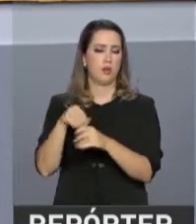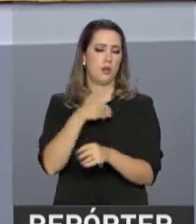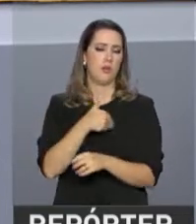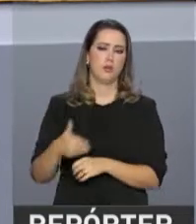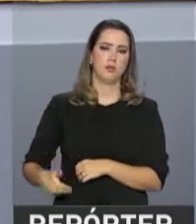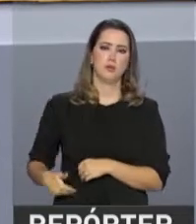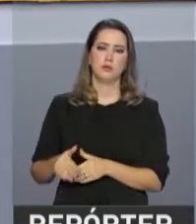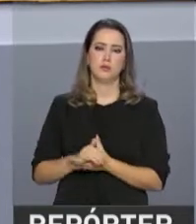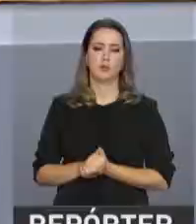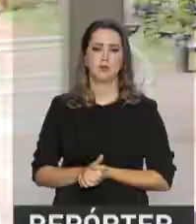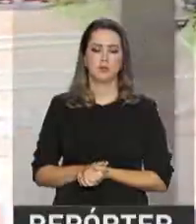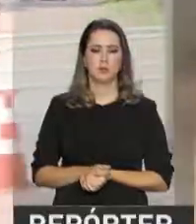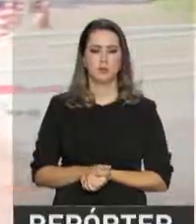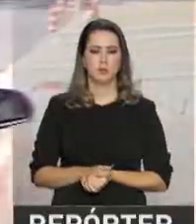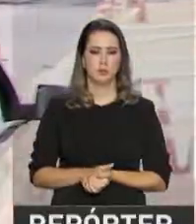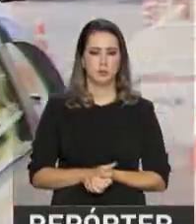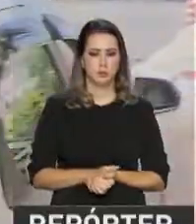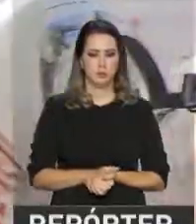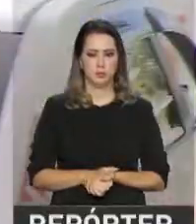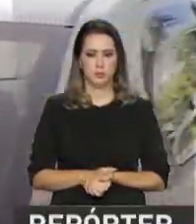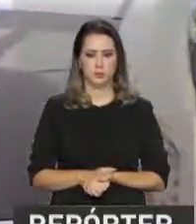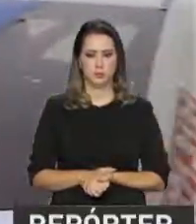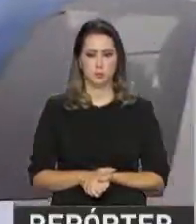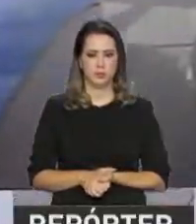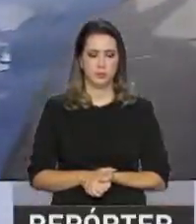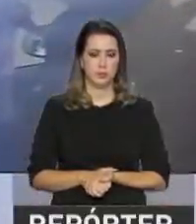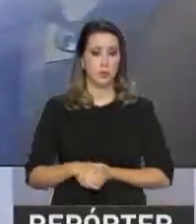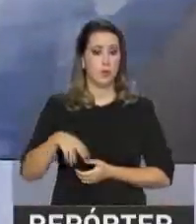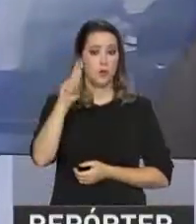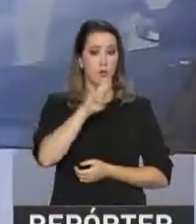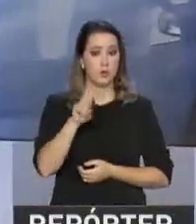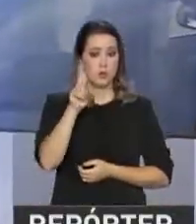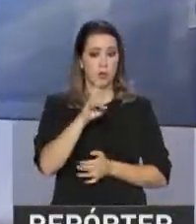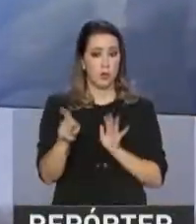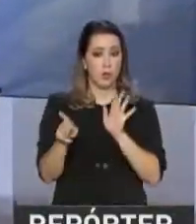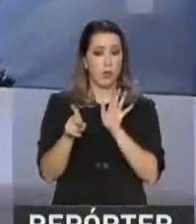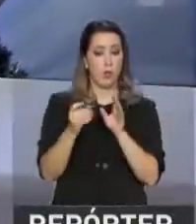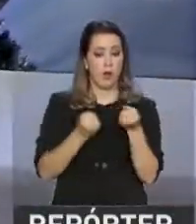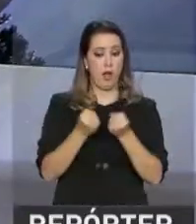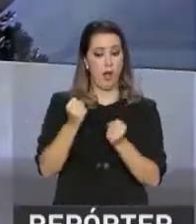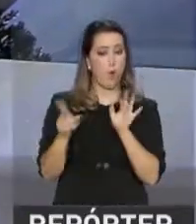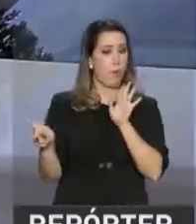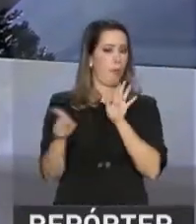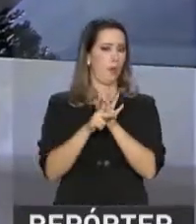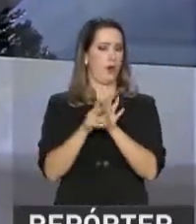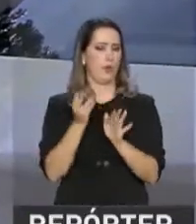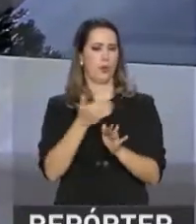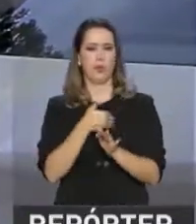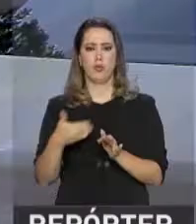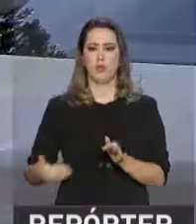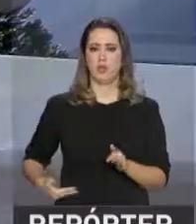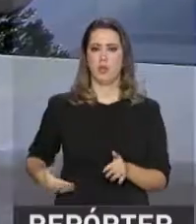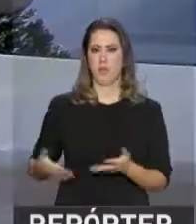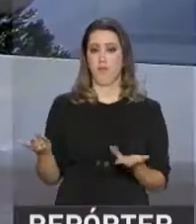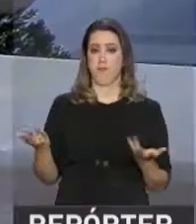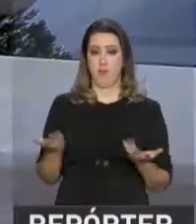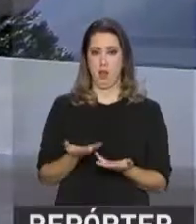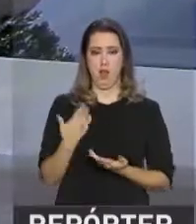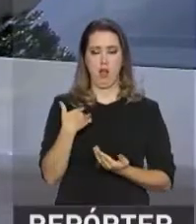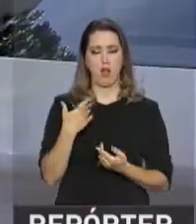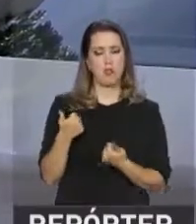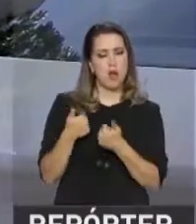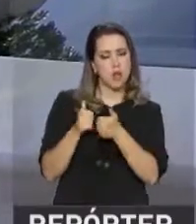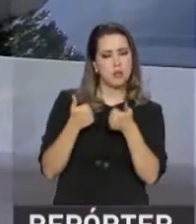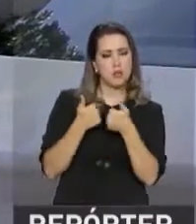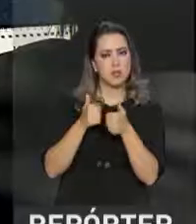público e desde usar os carros oficiais e exclusivos agora os servidores estão se deslocando